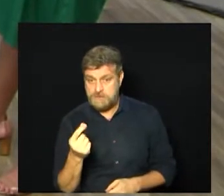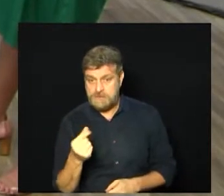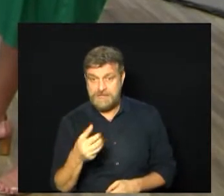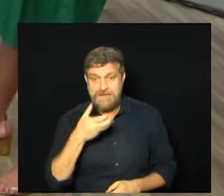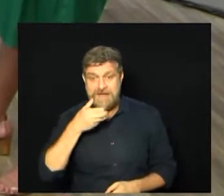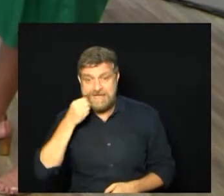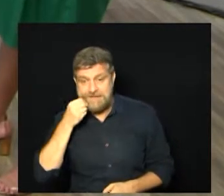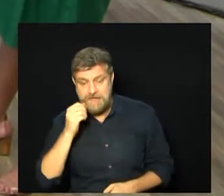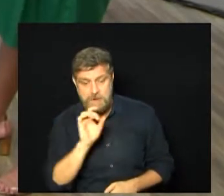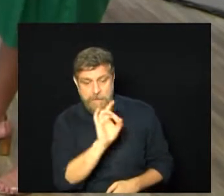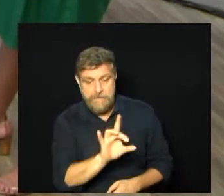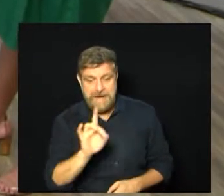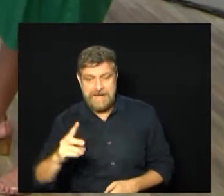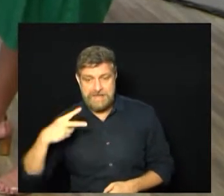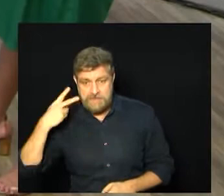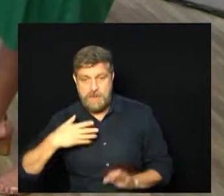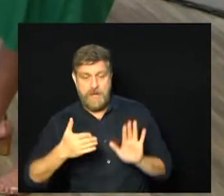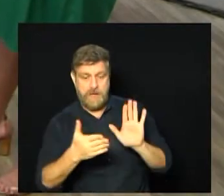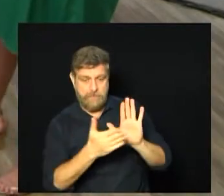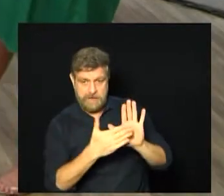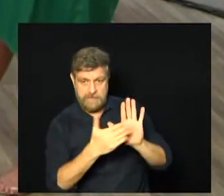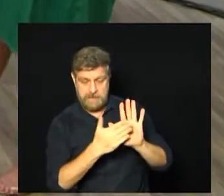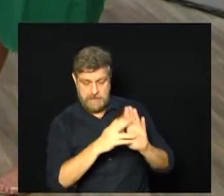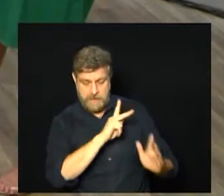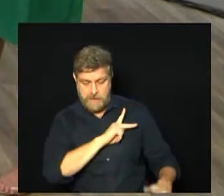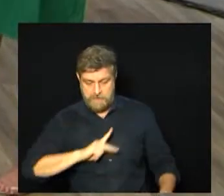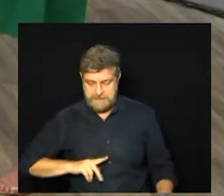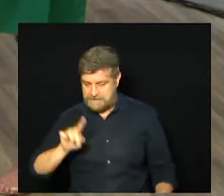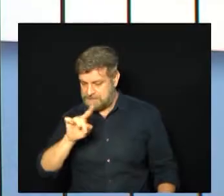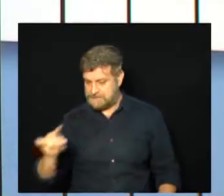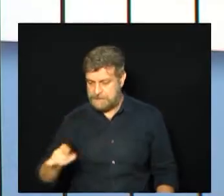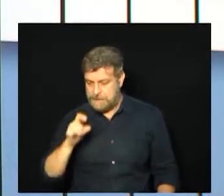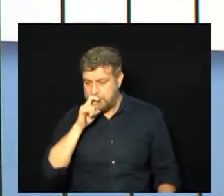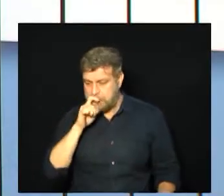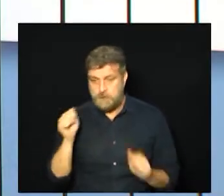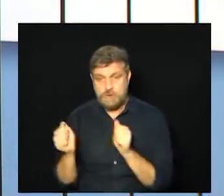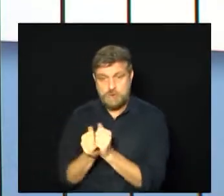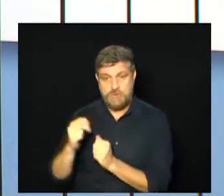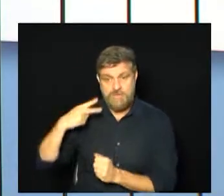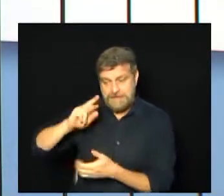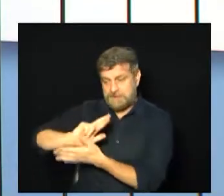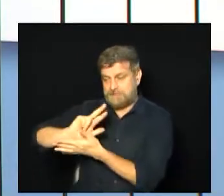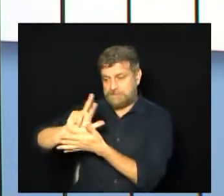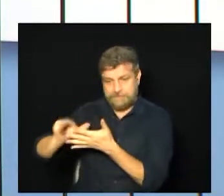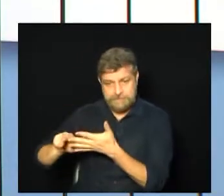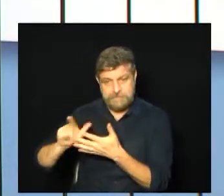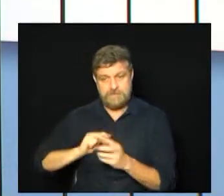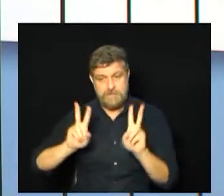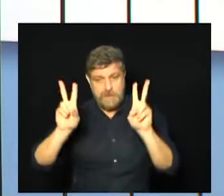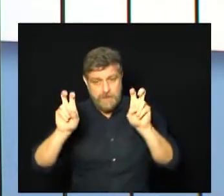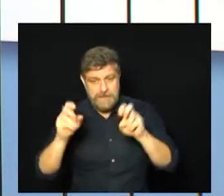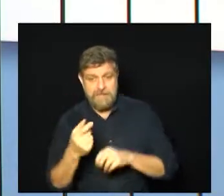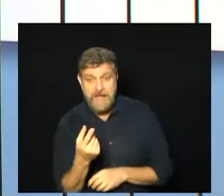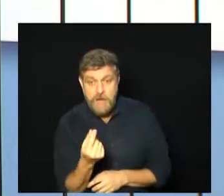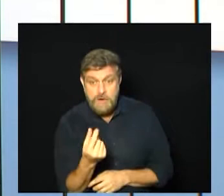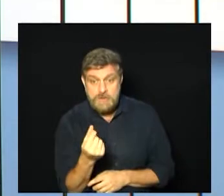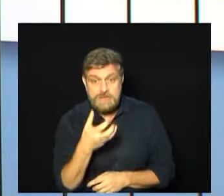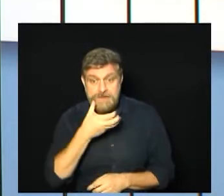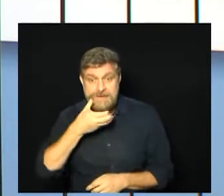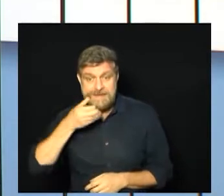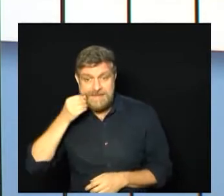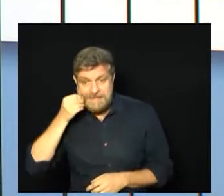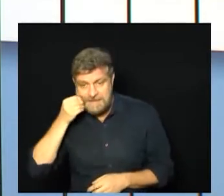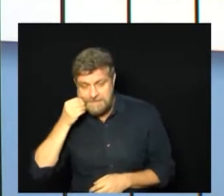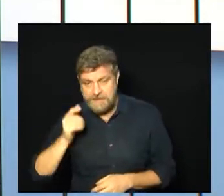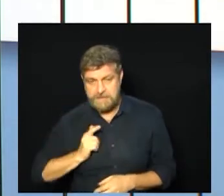impositivo. Isso é uma proposta do presidente da Câmara e outros vereadores que tratam do orçamento impositivo,